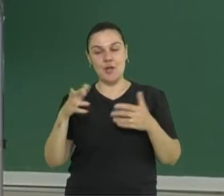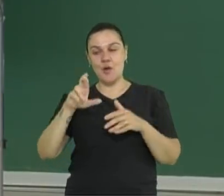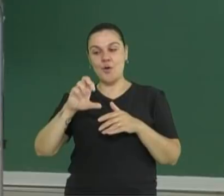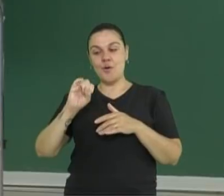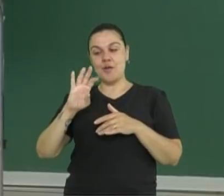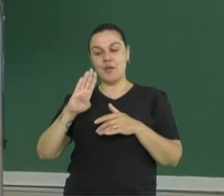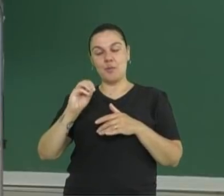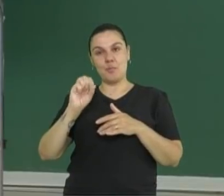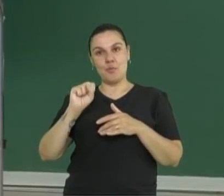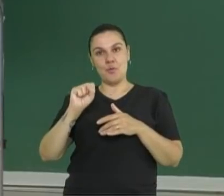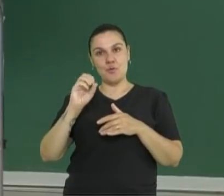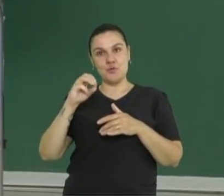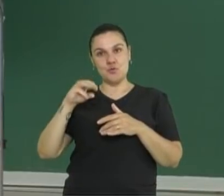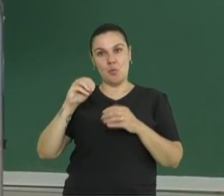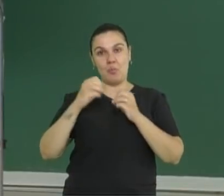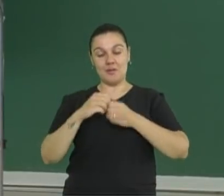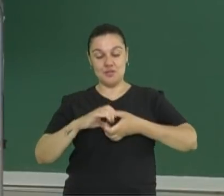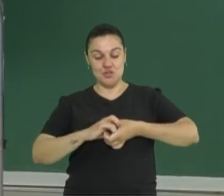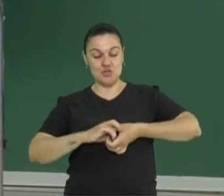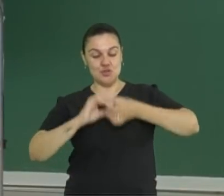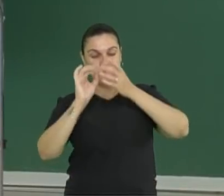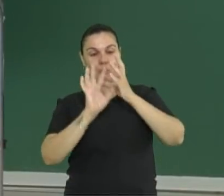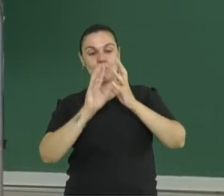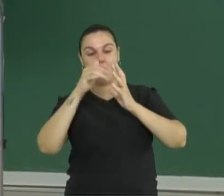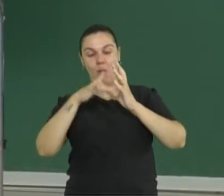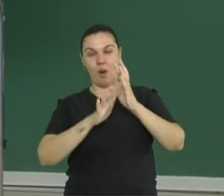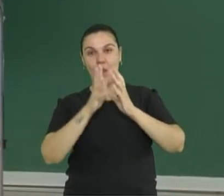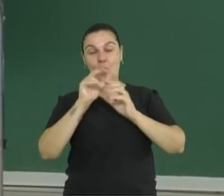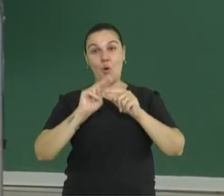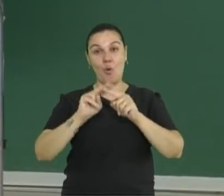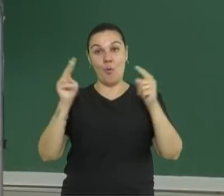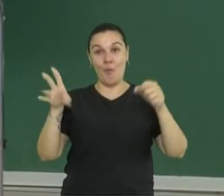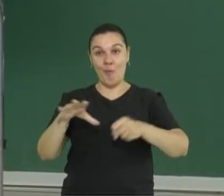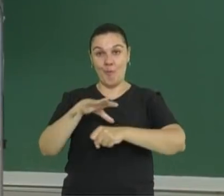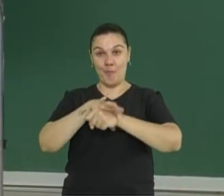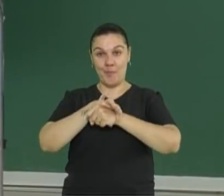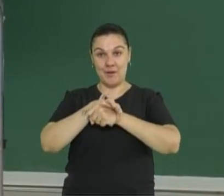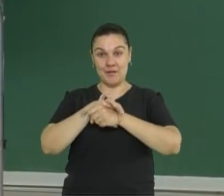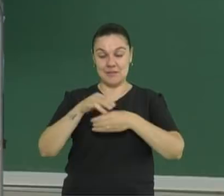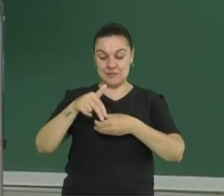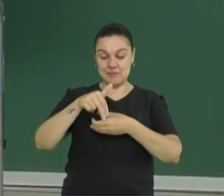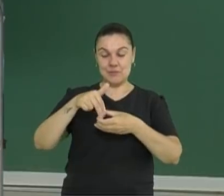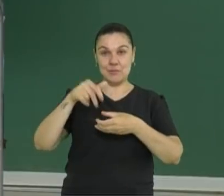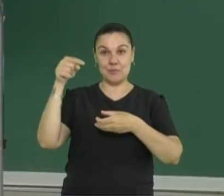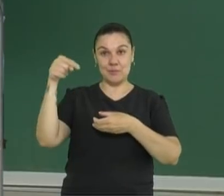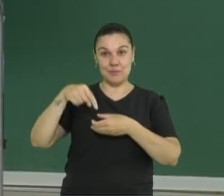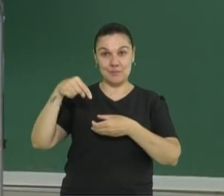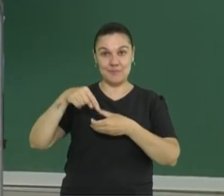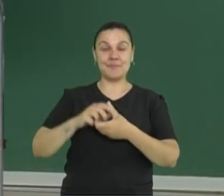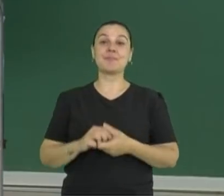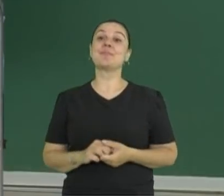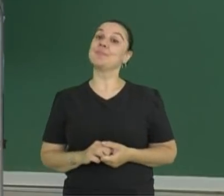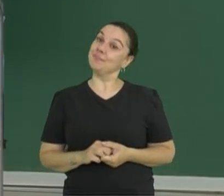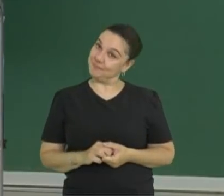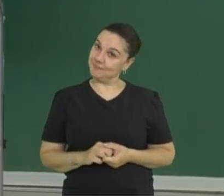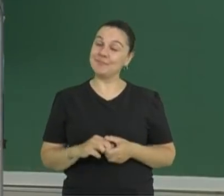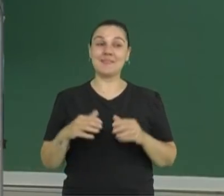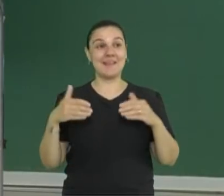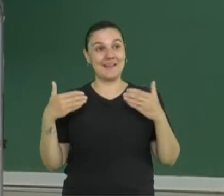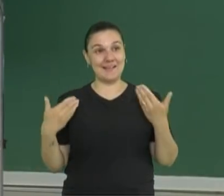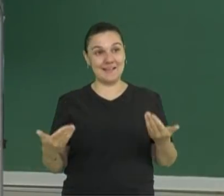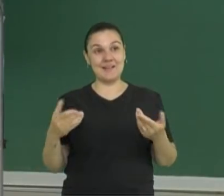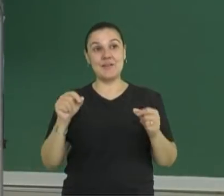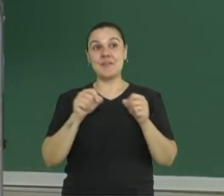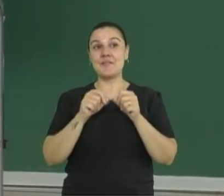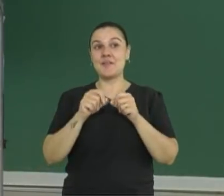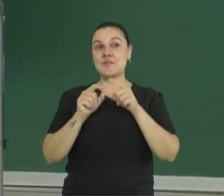ele pode estar solto no citoplasma ou preso no retículo endoplasmático rugoso? E os